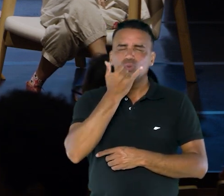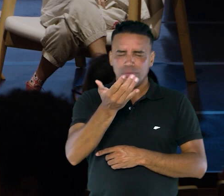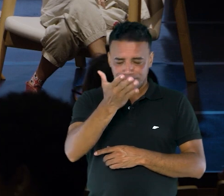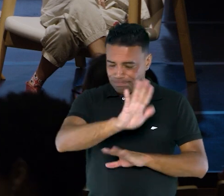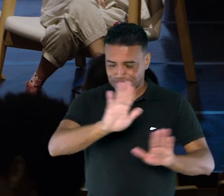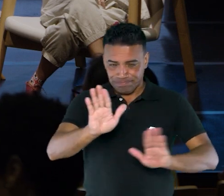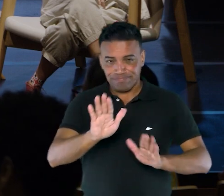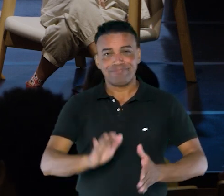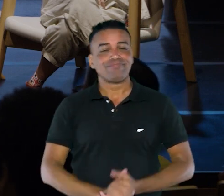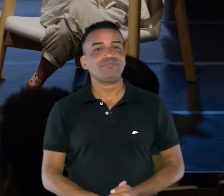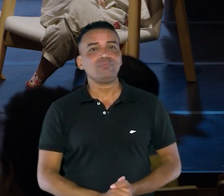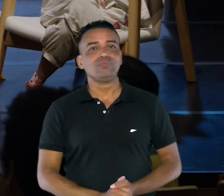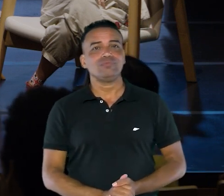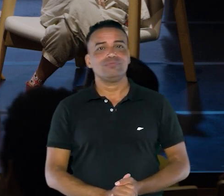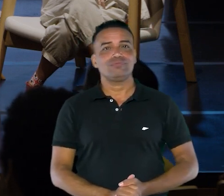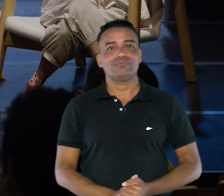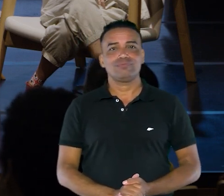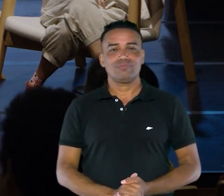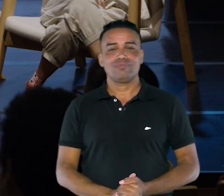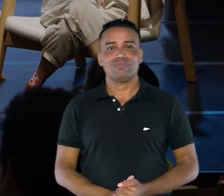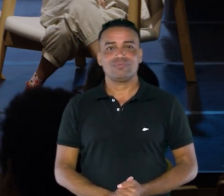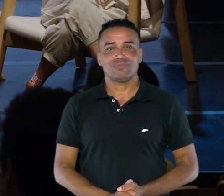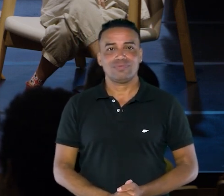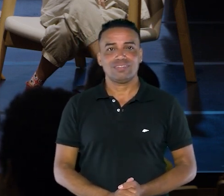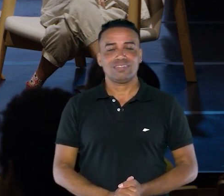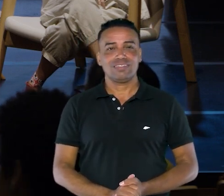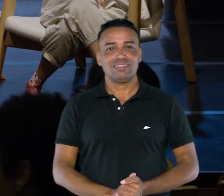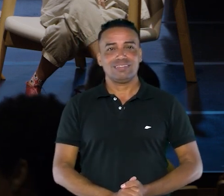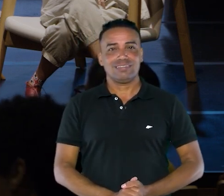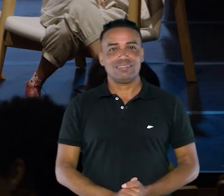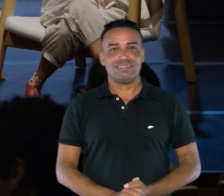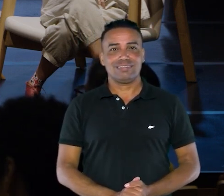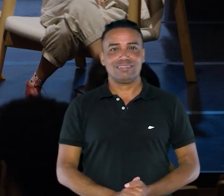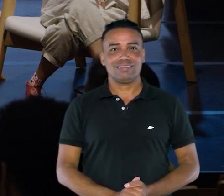desculpa. Celular?